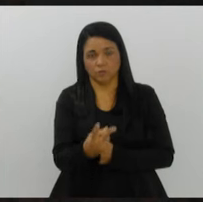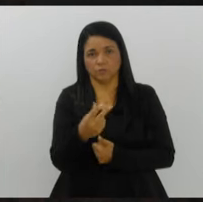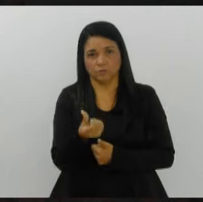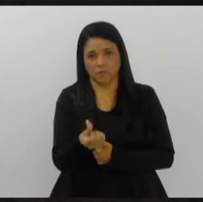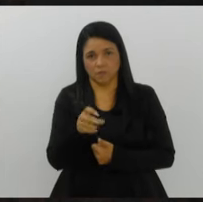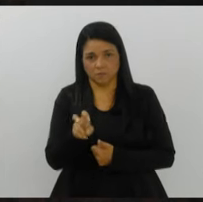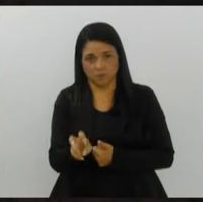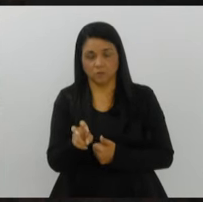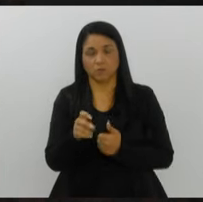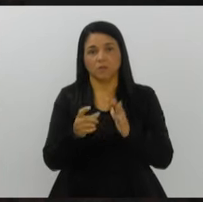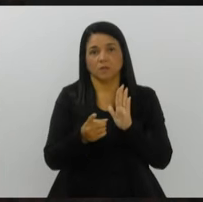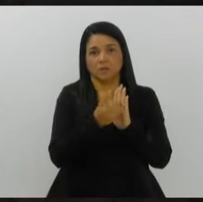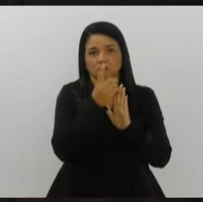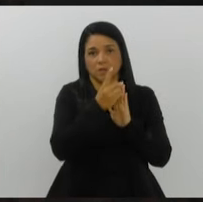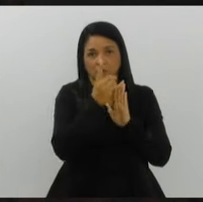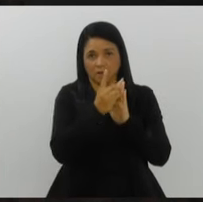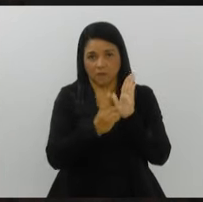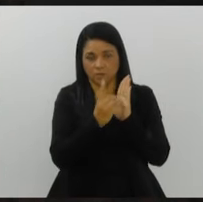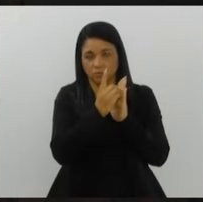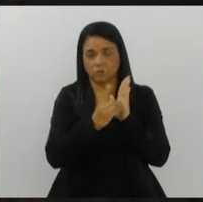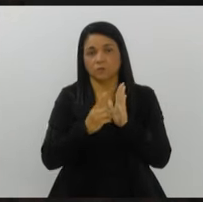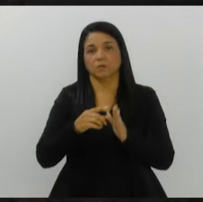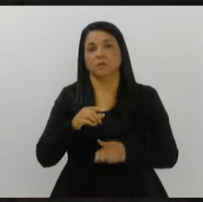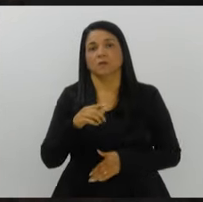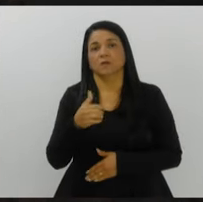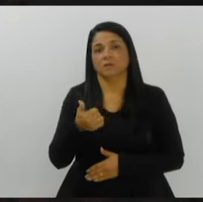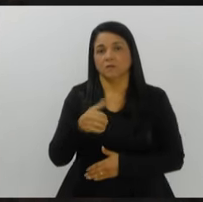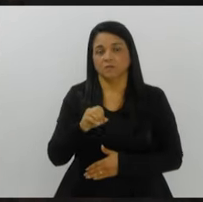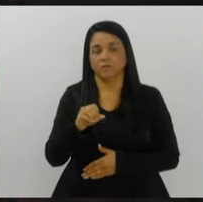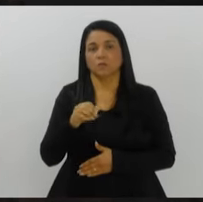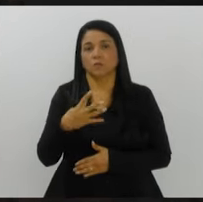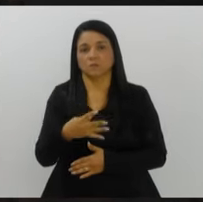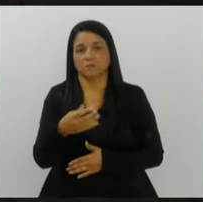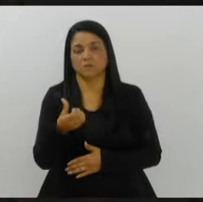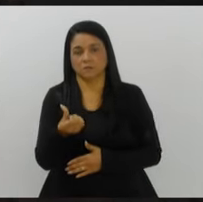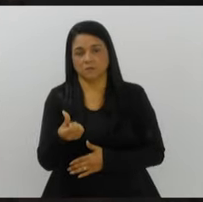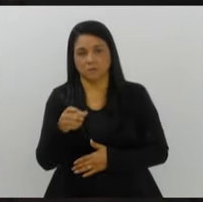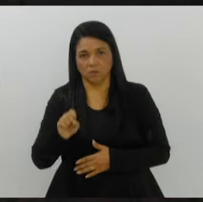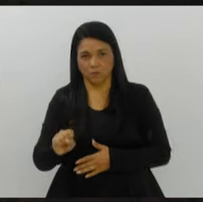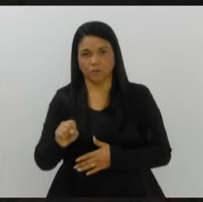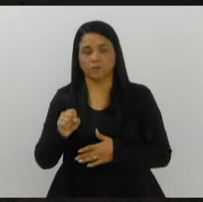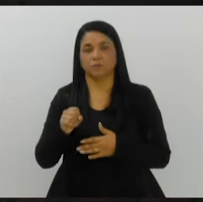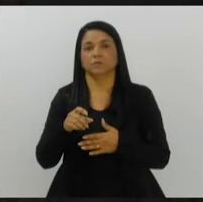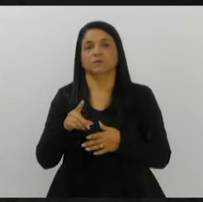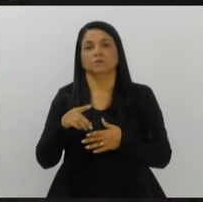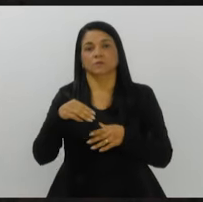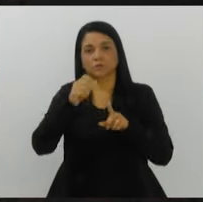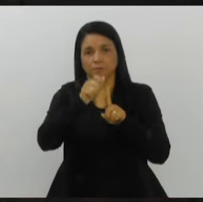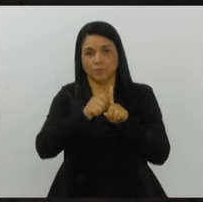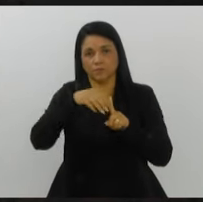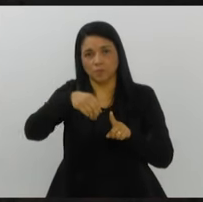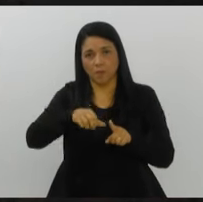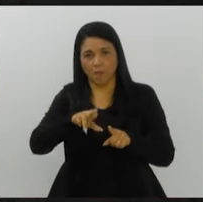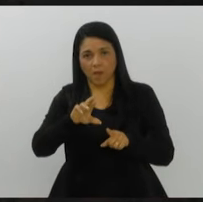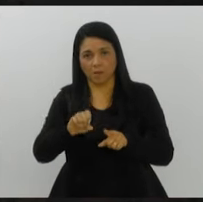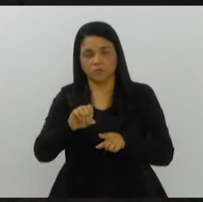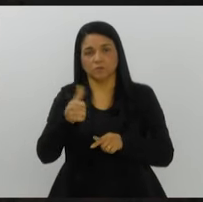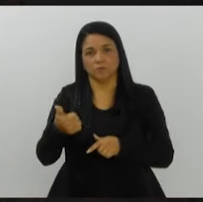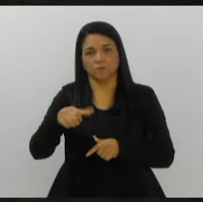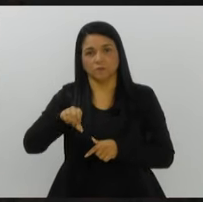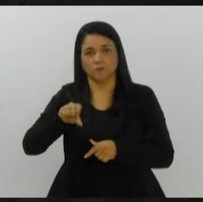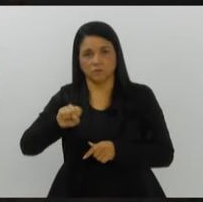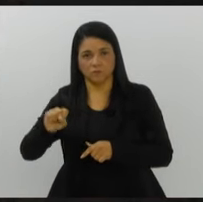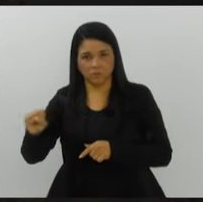Decreto 2479, de 8 de março de 1979, aprovado o Regulamento do Estatuto